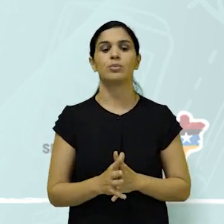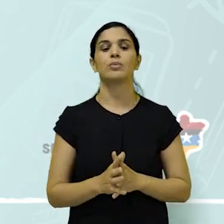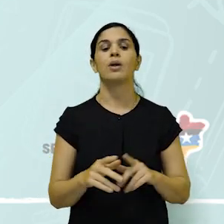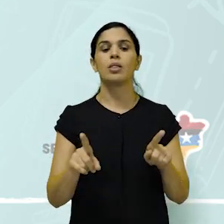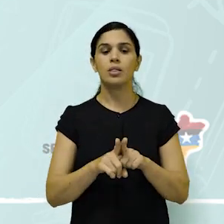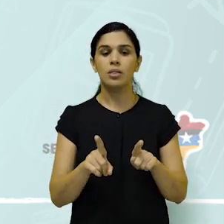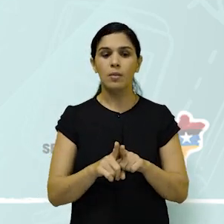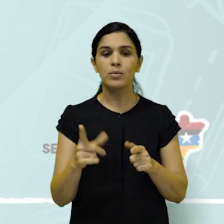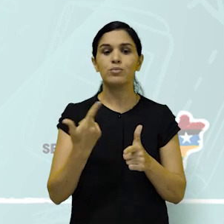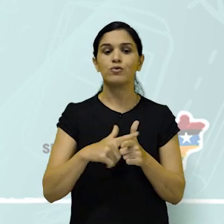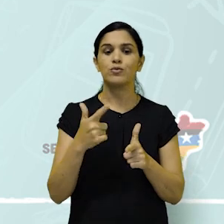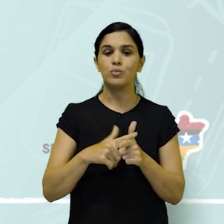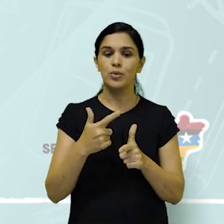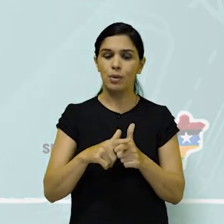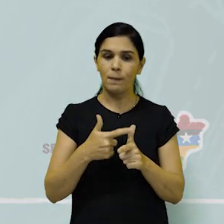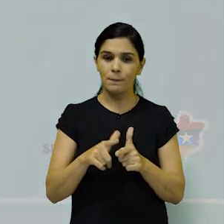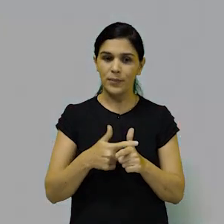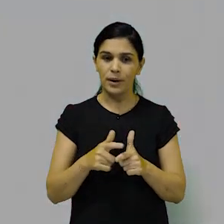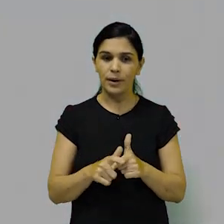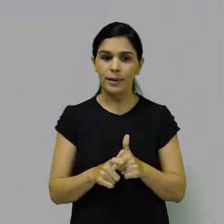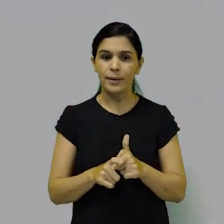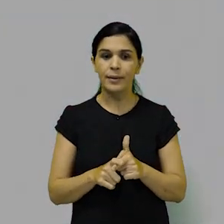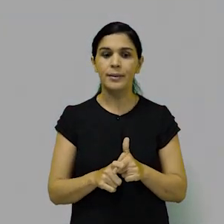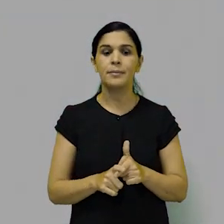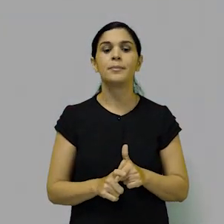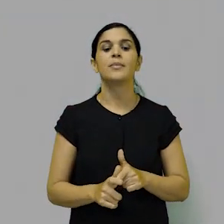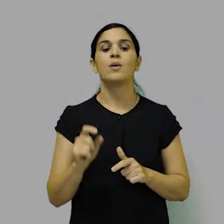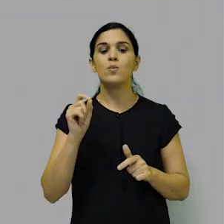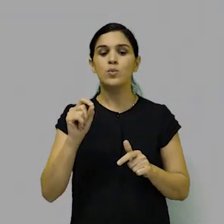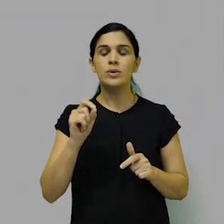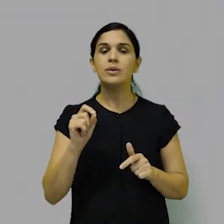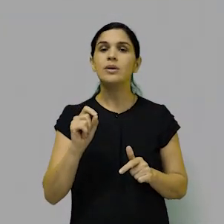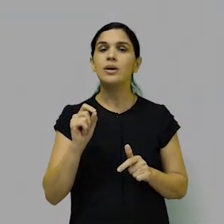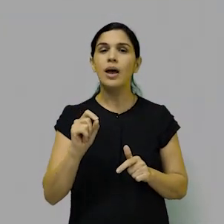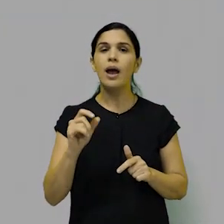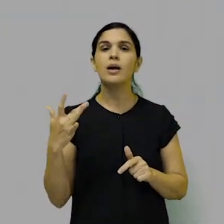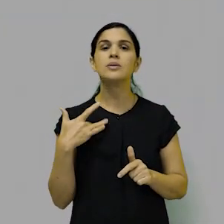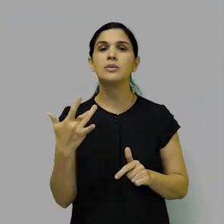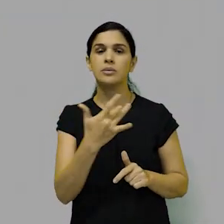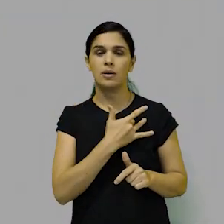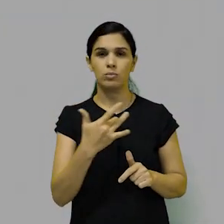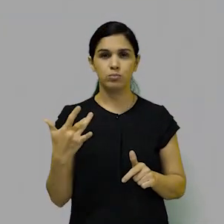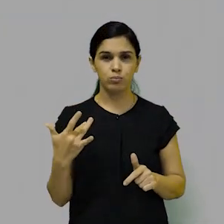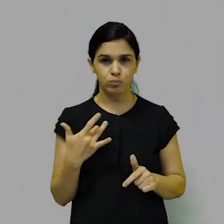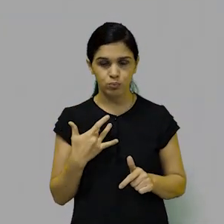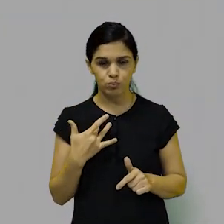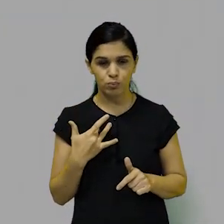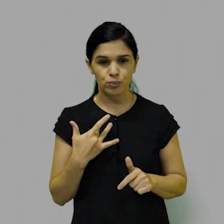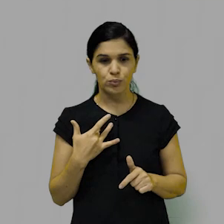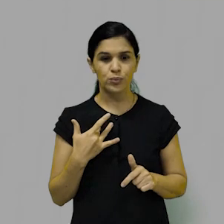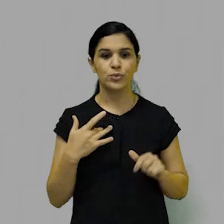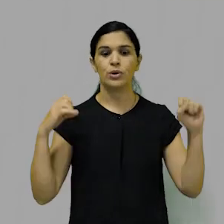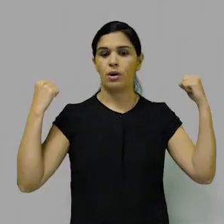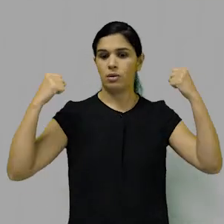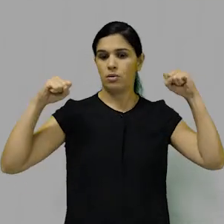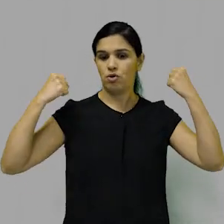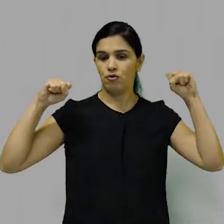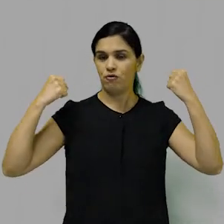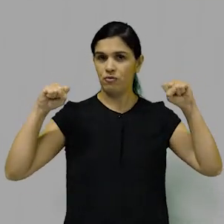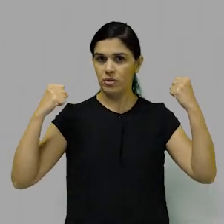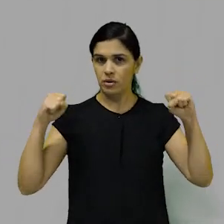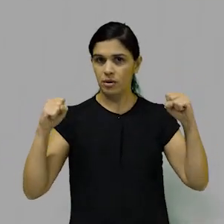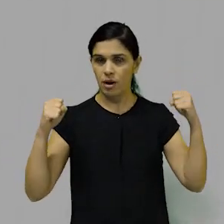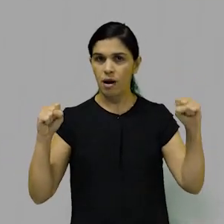consequências. Sexto, o que é saúde. Sétimo, exercícios físicos e saúde. E oitavo,